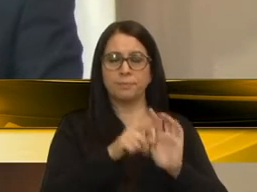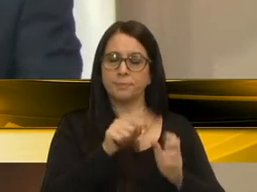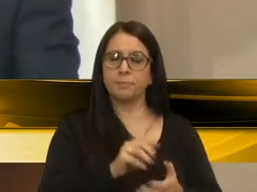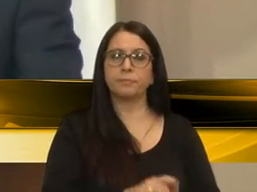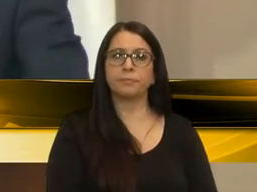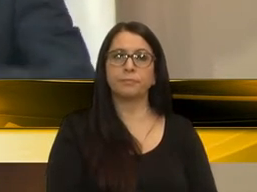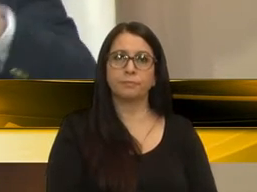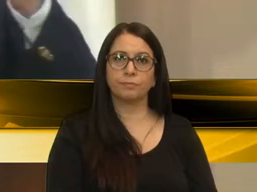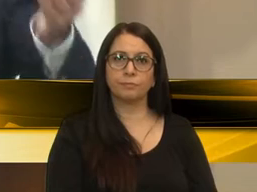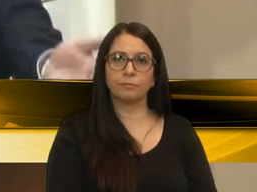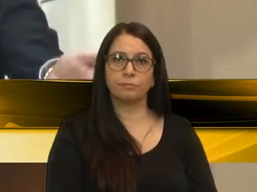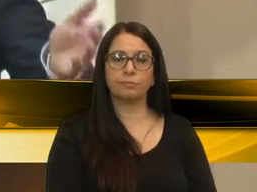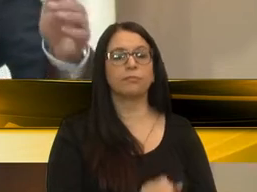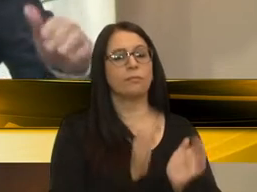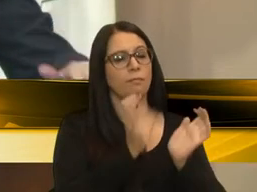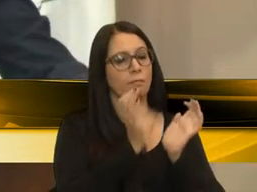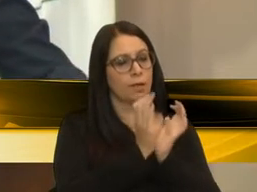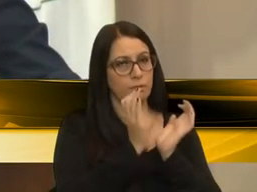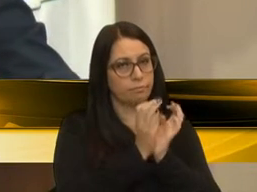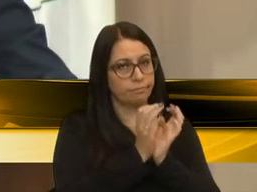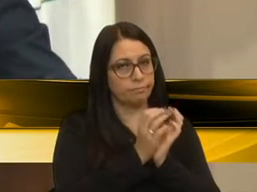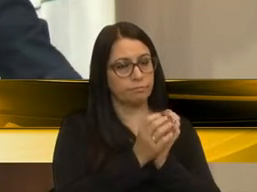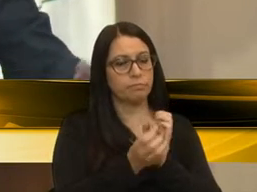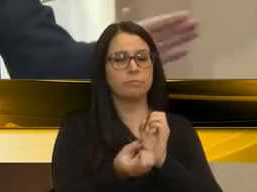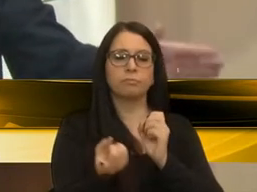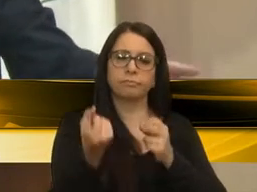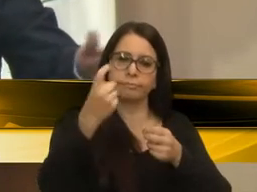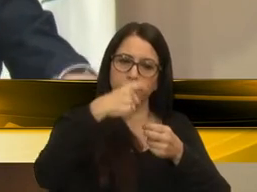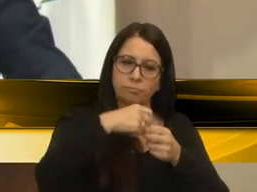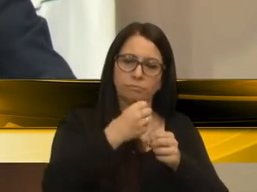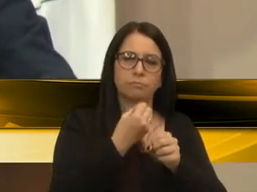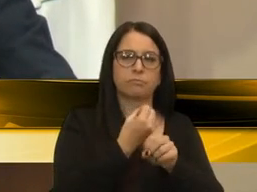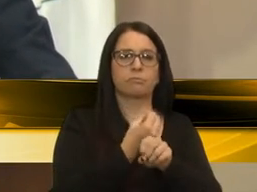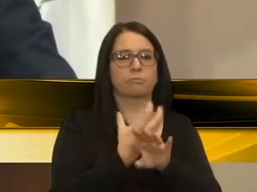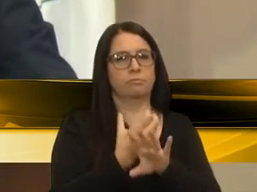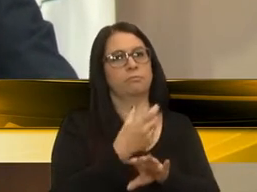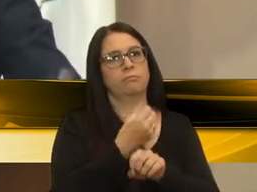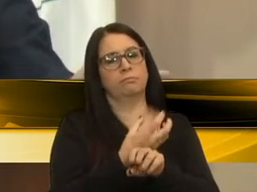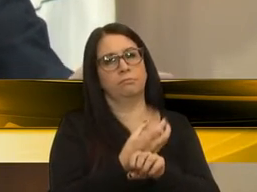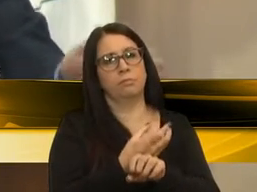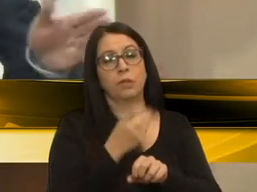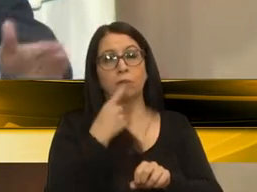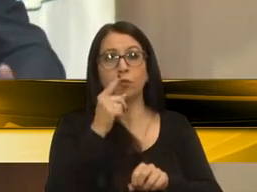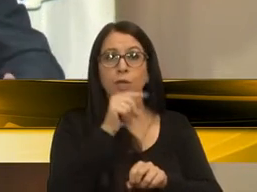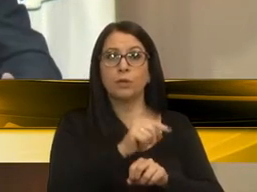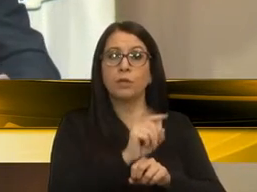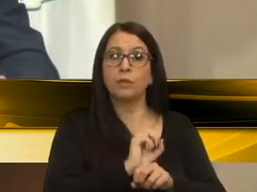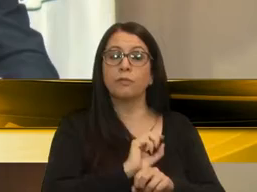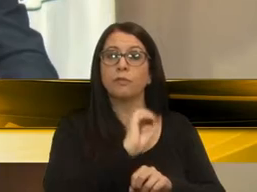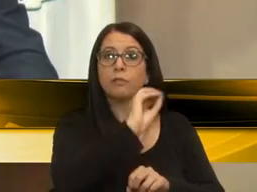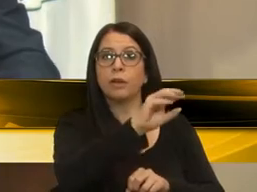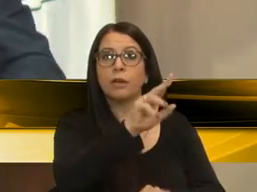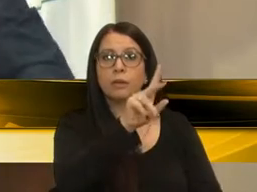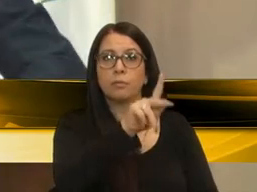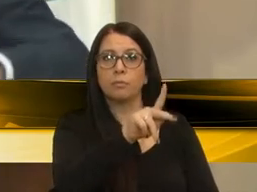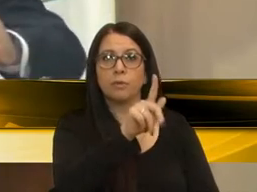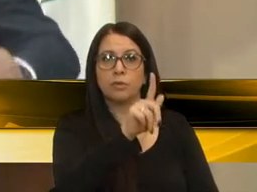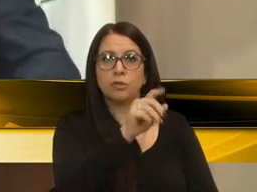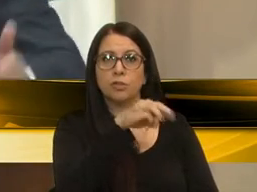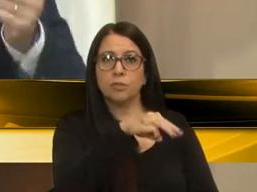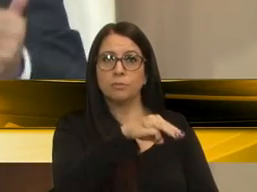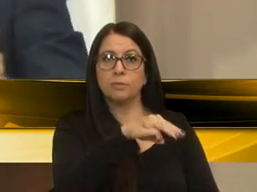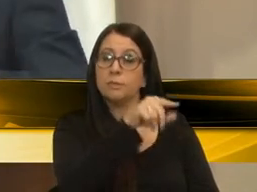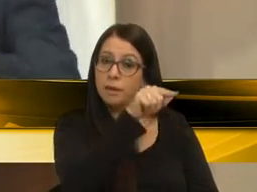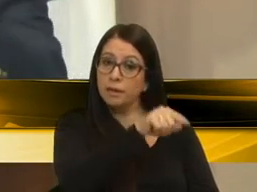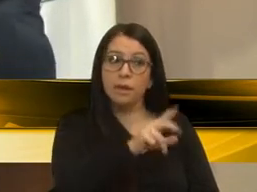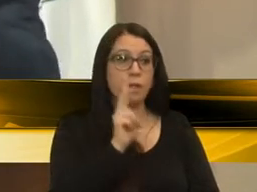Isto. A PAI remeteu à SMED e a SMED colocou que vai encaminhar a PGM para que a